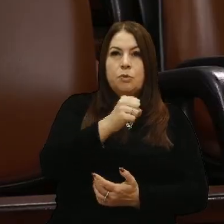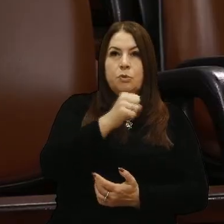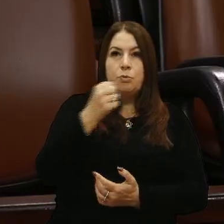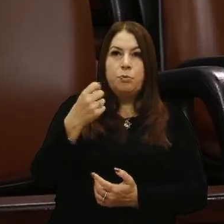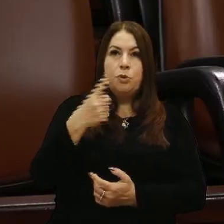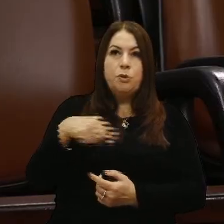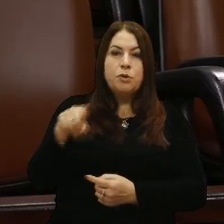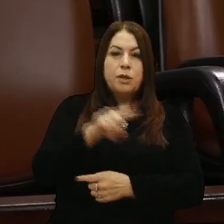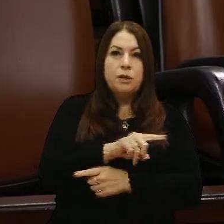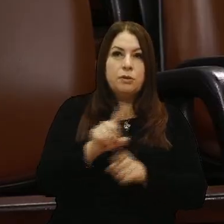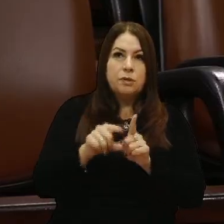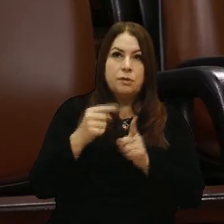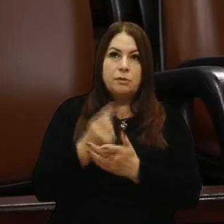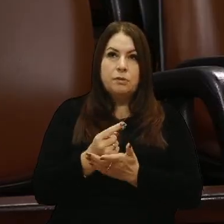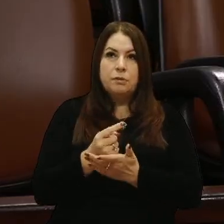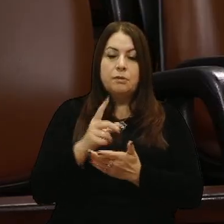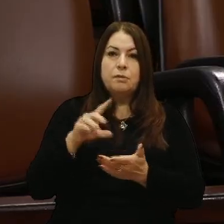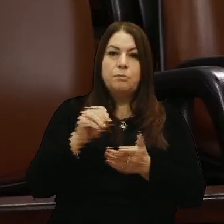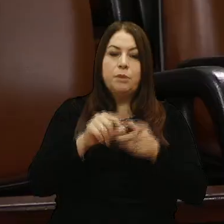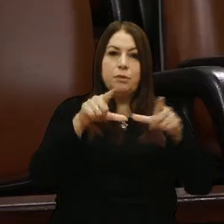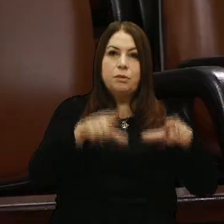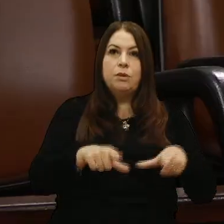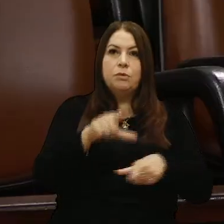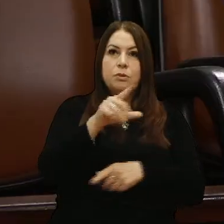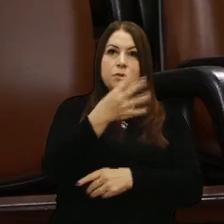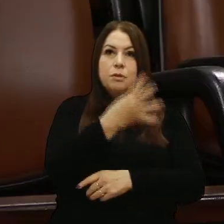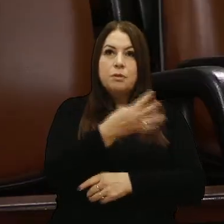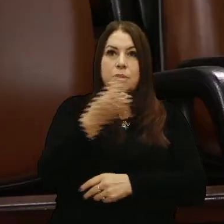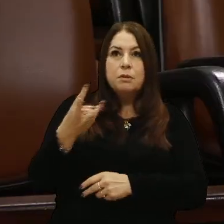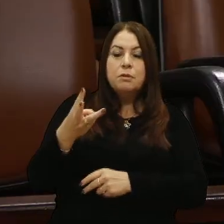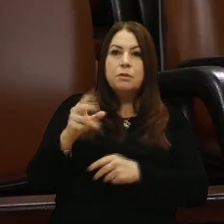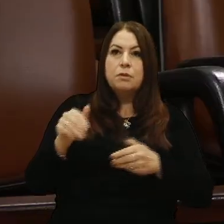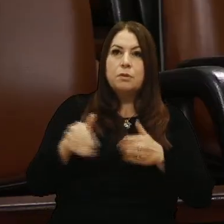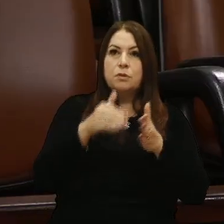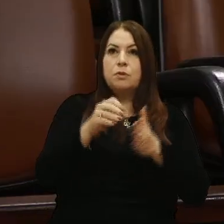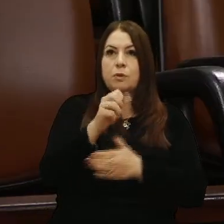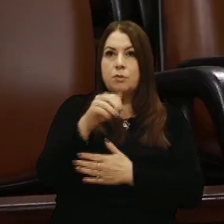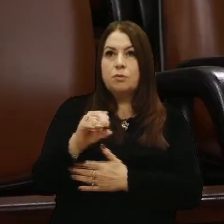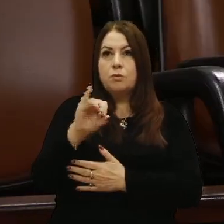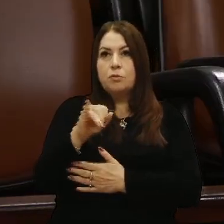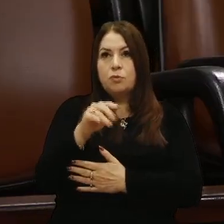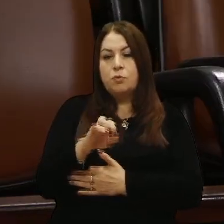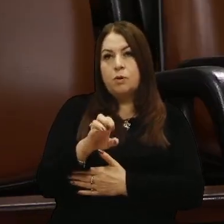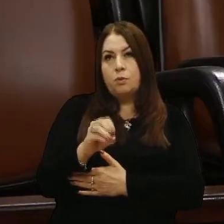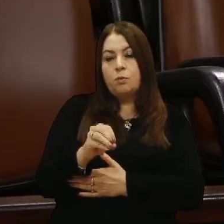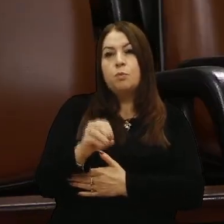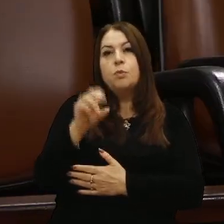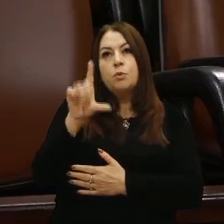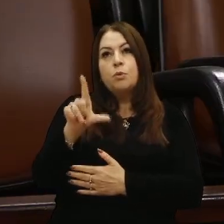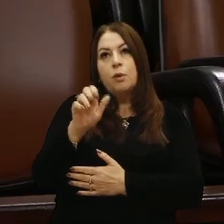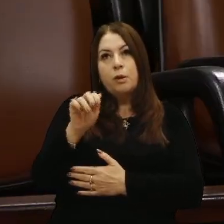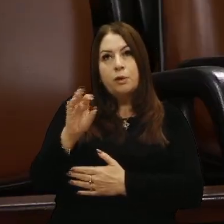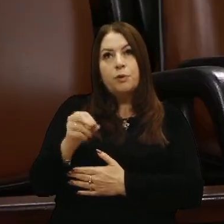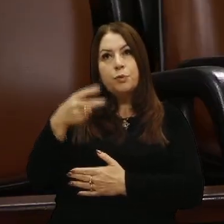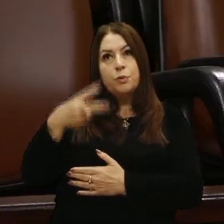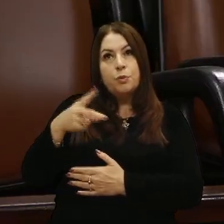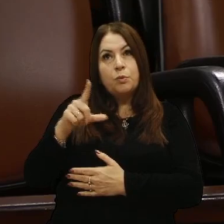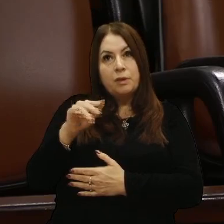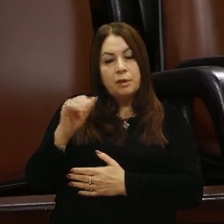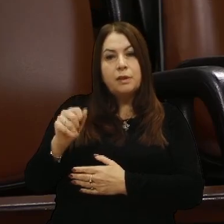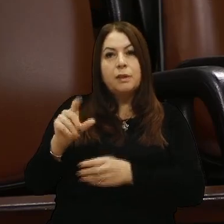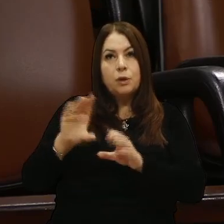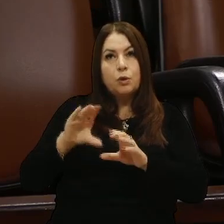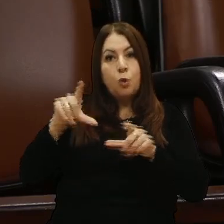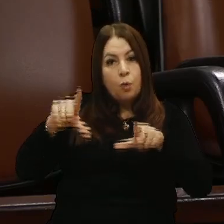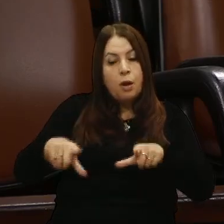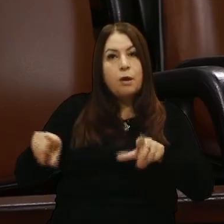1881, estabelecendo-se no lote 43 do Travessão São João, em Loreto, segunda légua, localidade